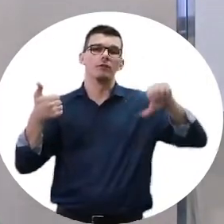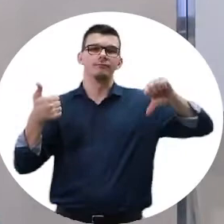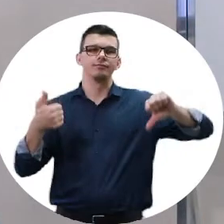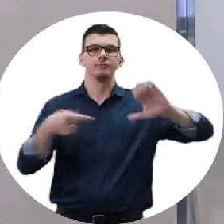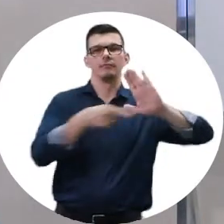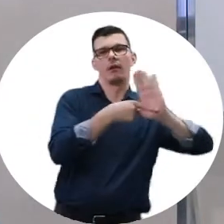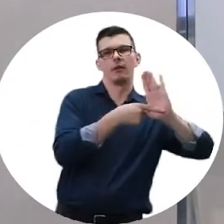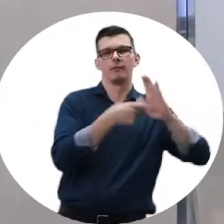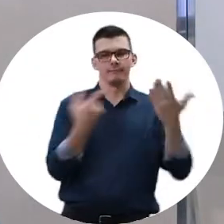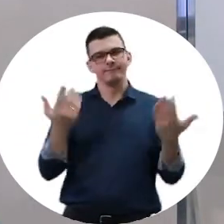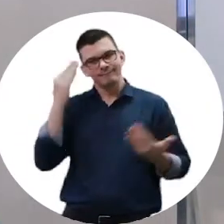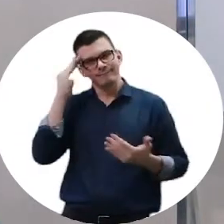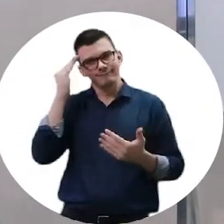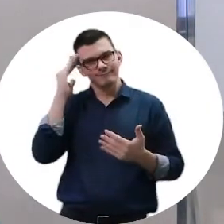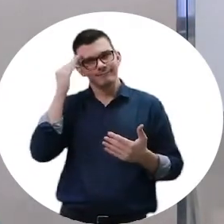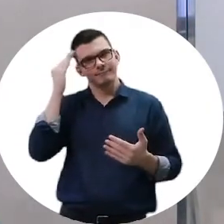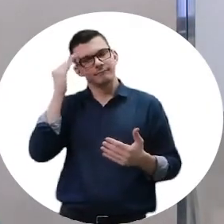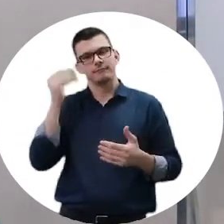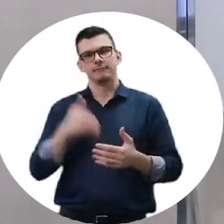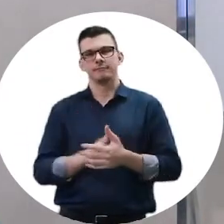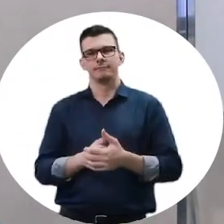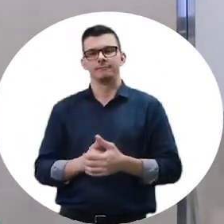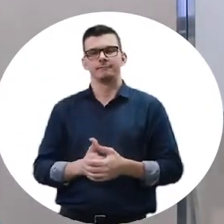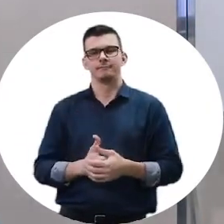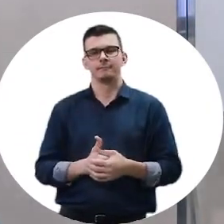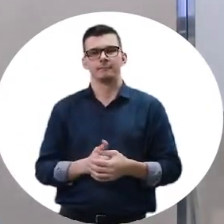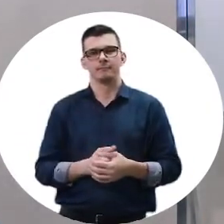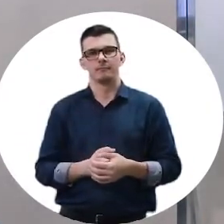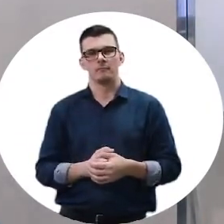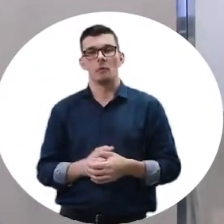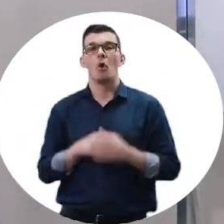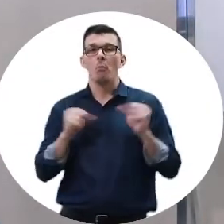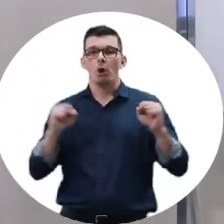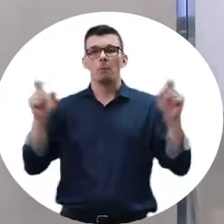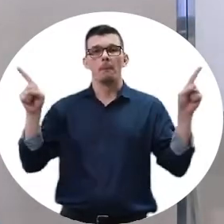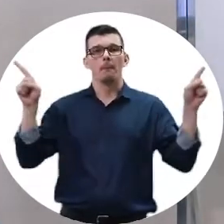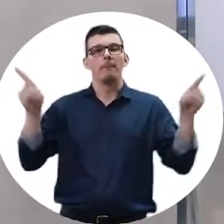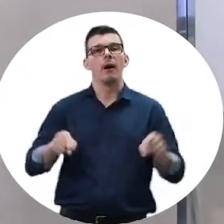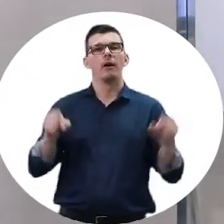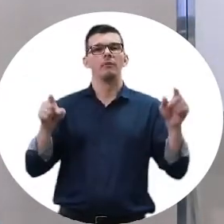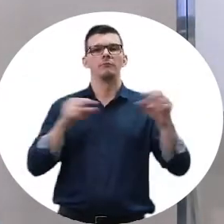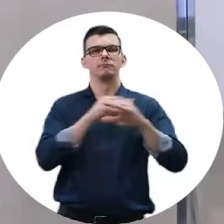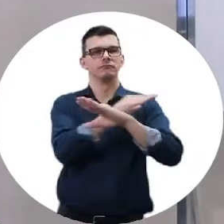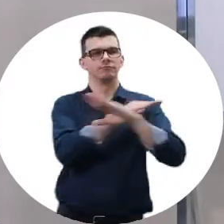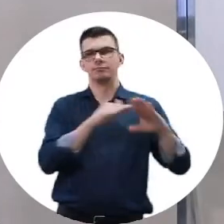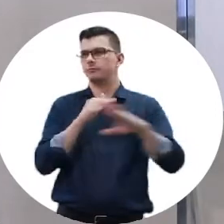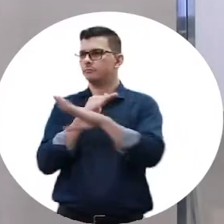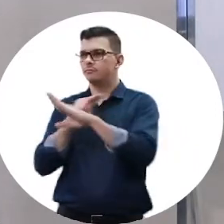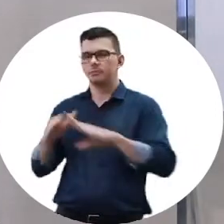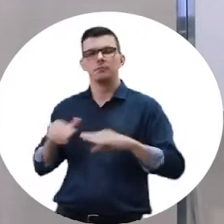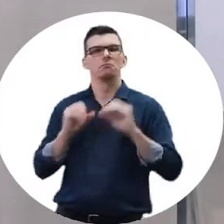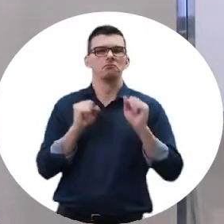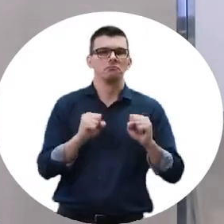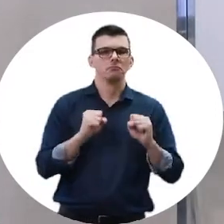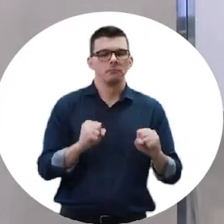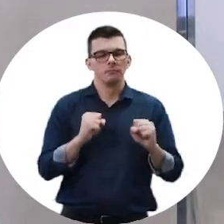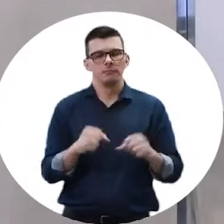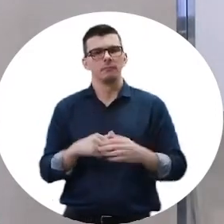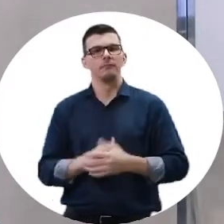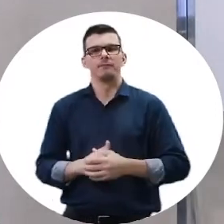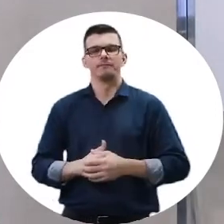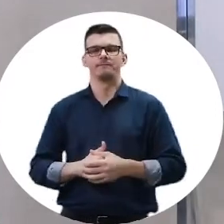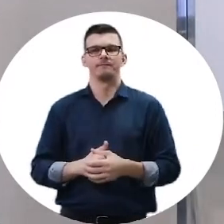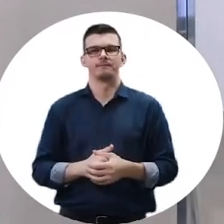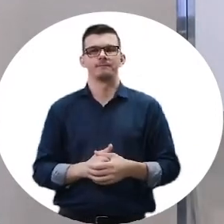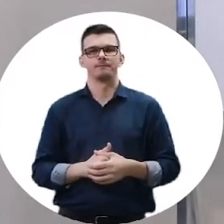É a mesma coisa que você vai somando. 2 menos 2. Isso aqui dá zero. Então eu posso cortar isso aqui. Cortei isso com esse. Antes da igualdade